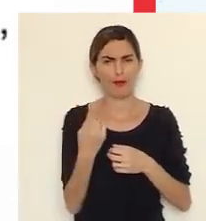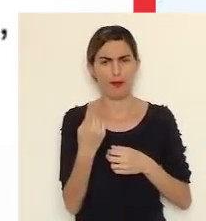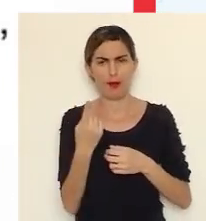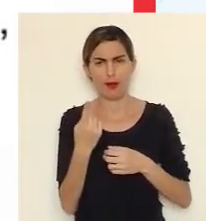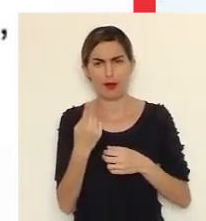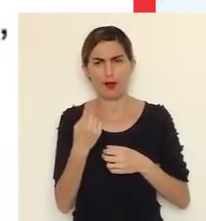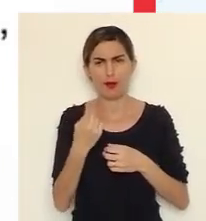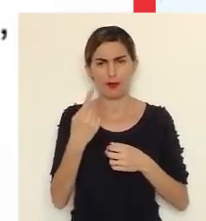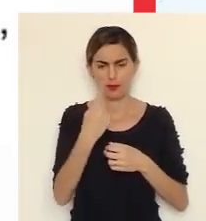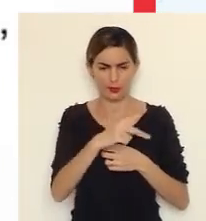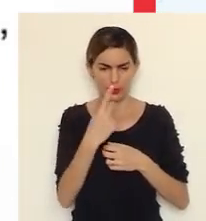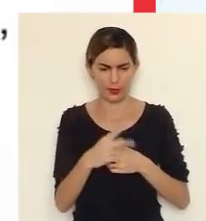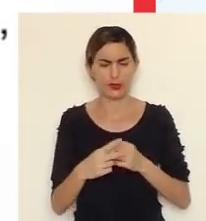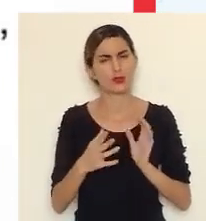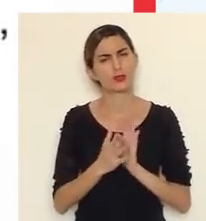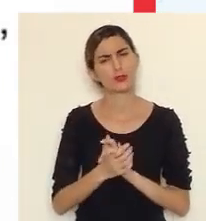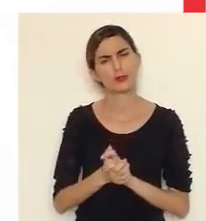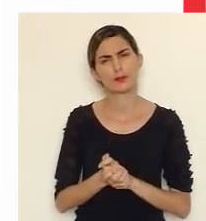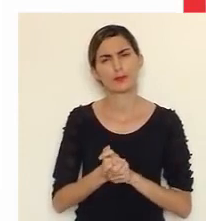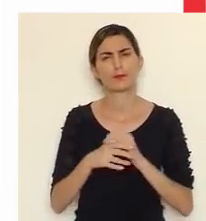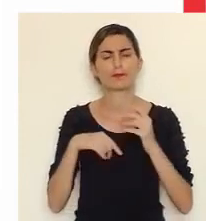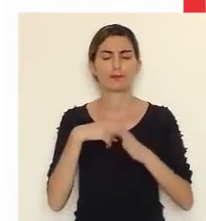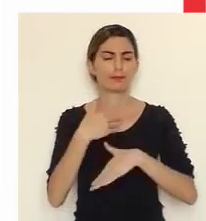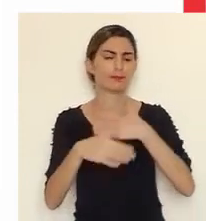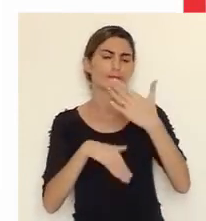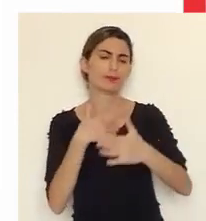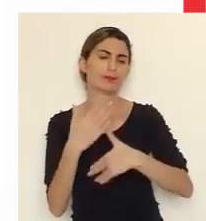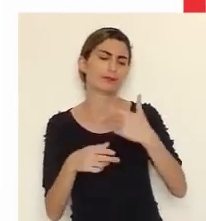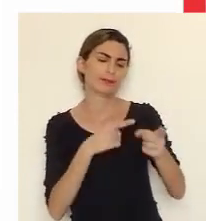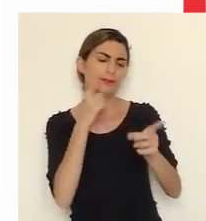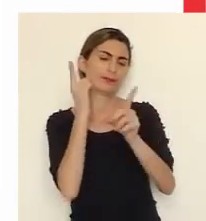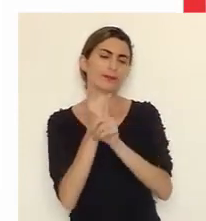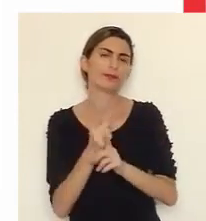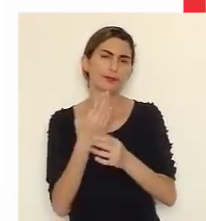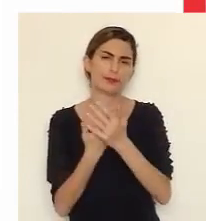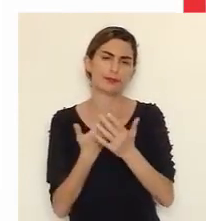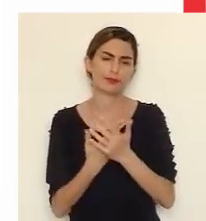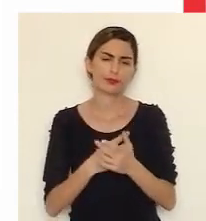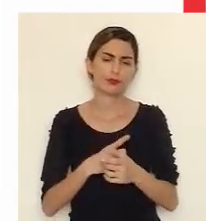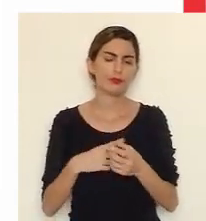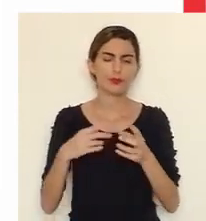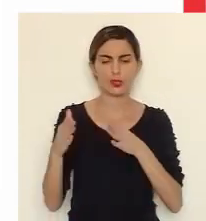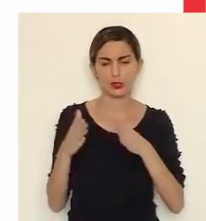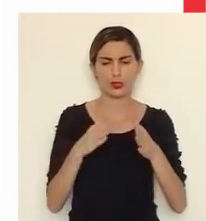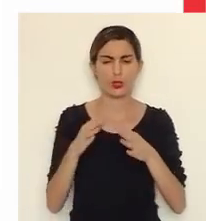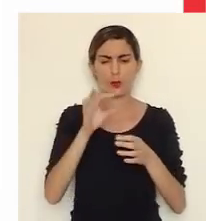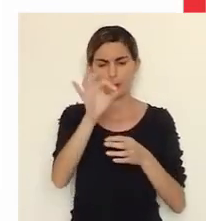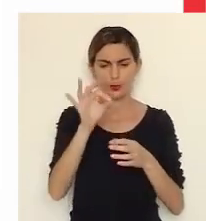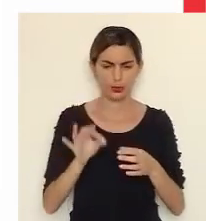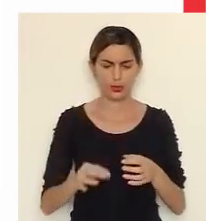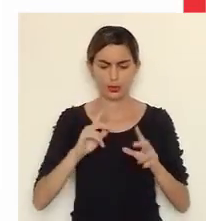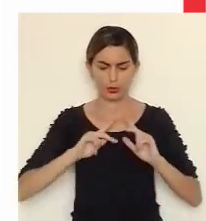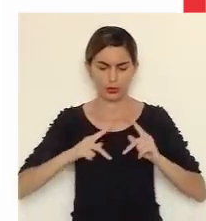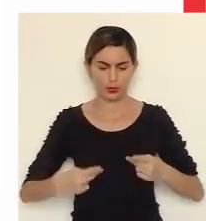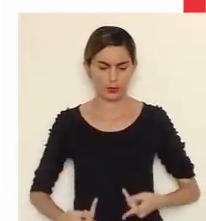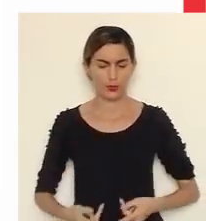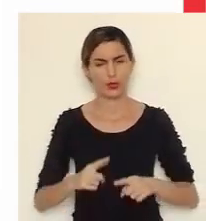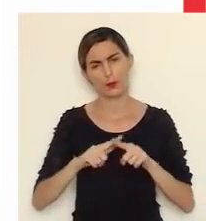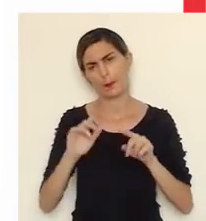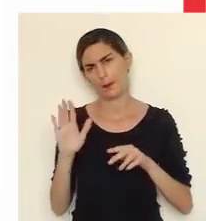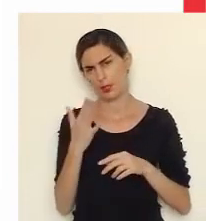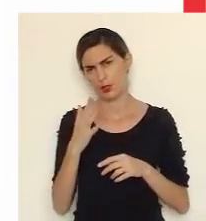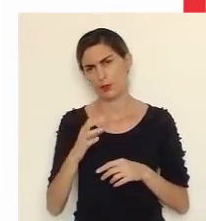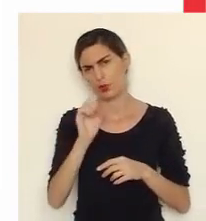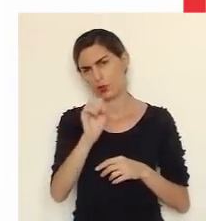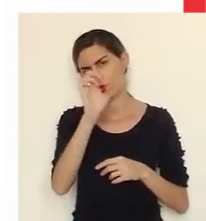anti-RH, aglutinando o sangue destes. Posteriormente, descobriu-se que, numa certa porcentagem de humanos,